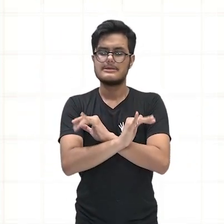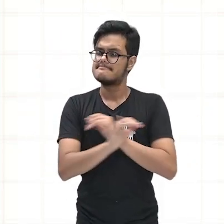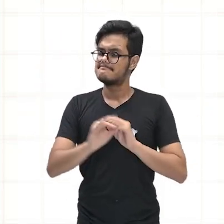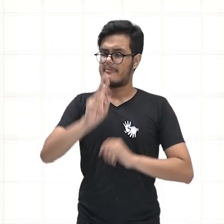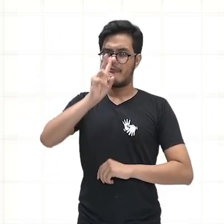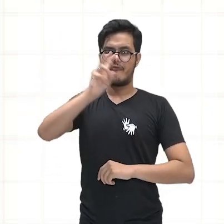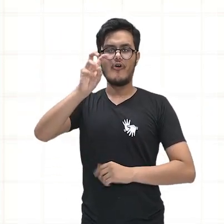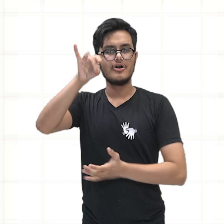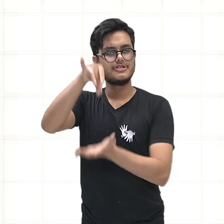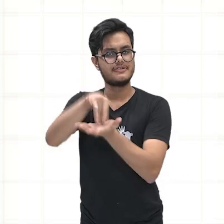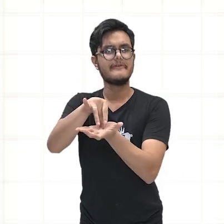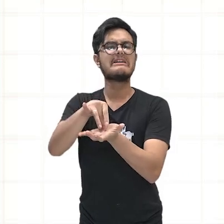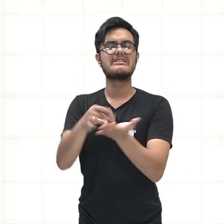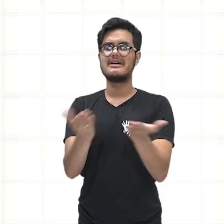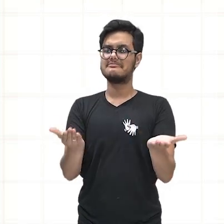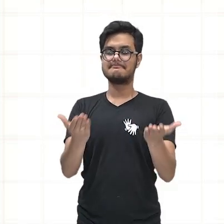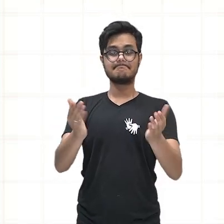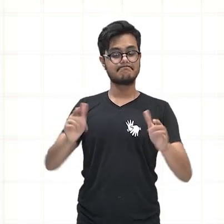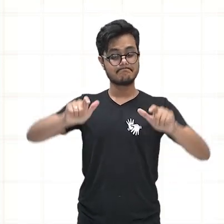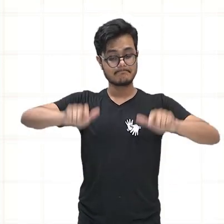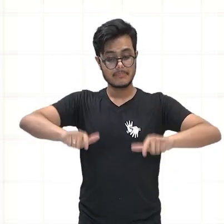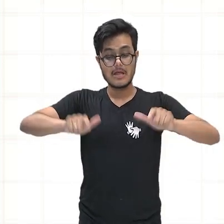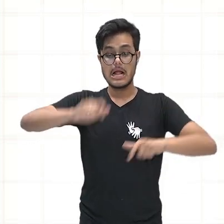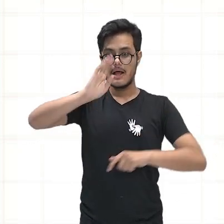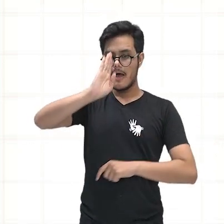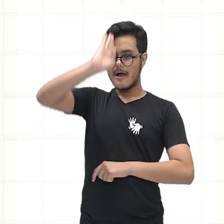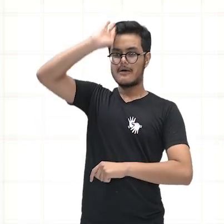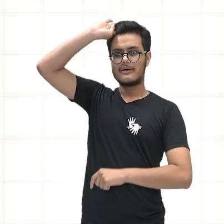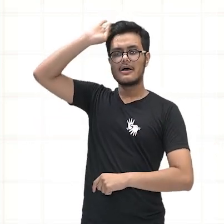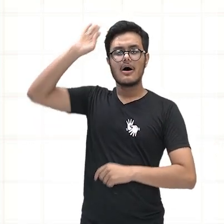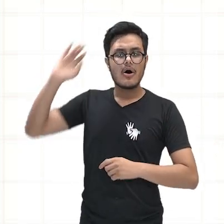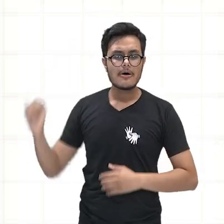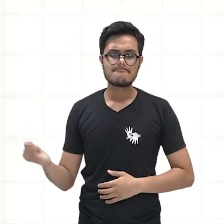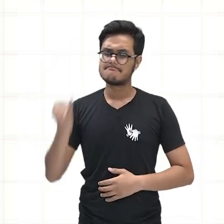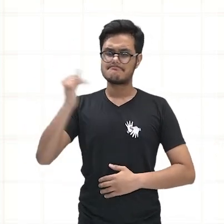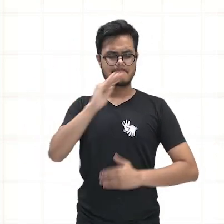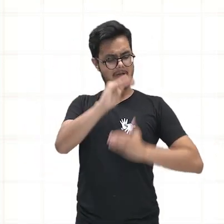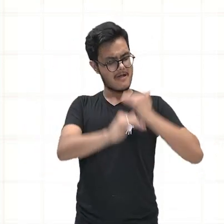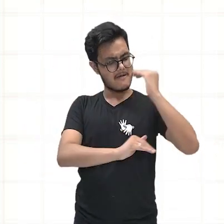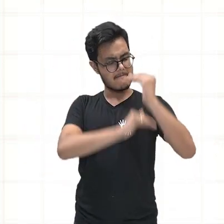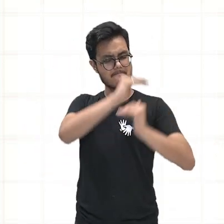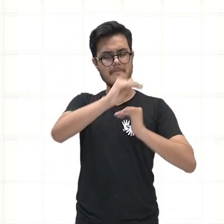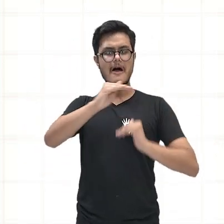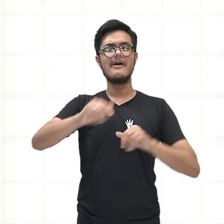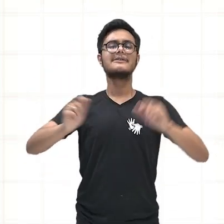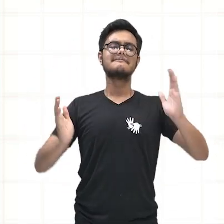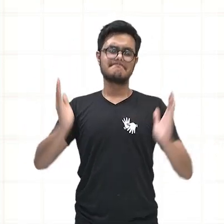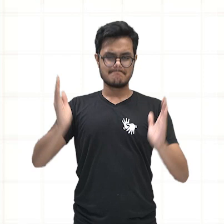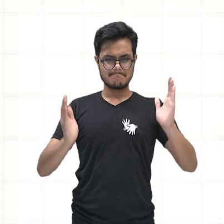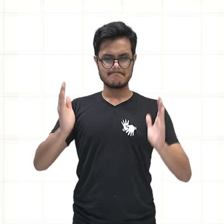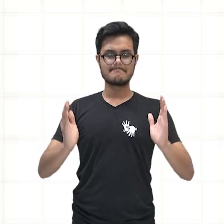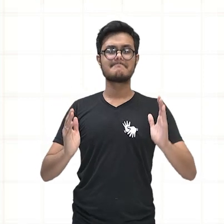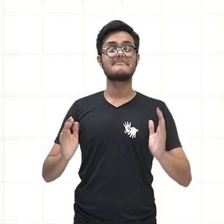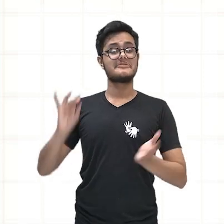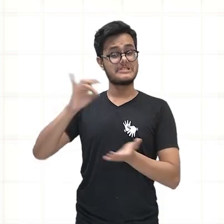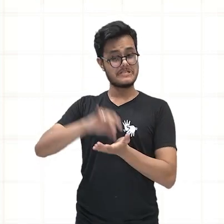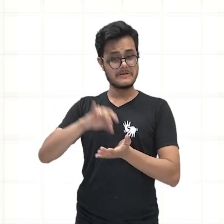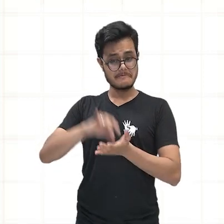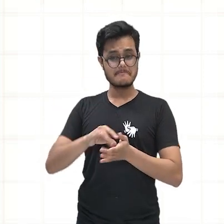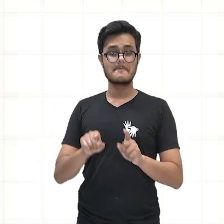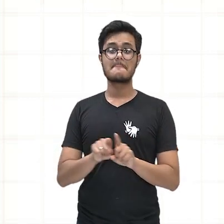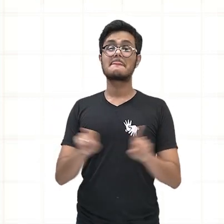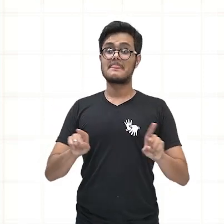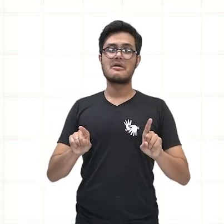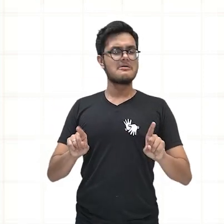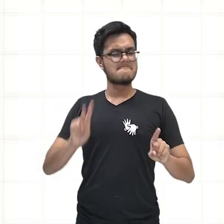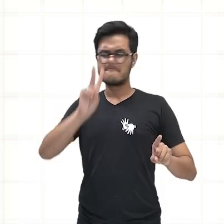fortificada Roma então foi se tornando uma cidade avançada para a época avançada e